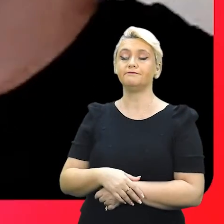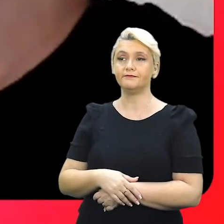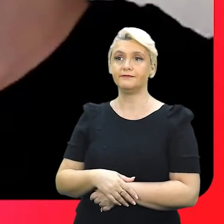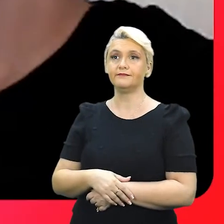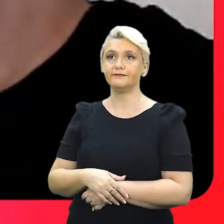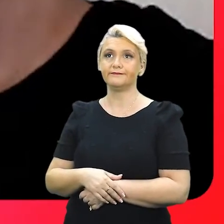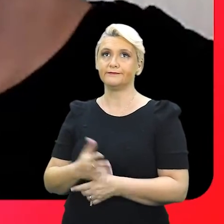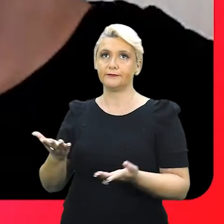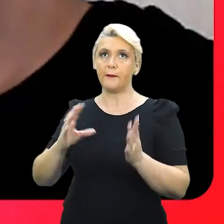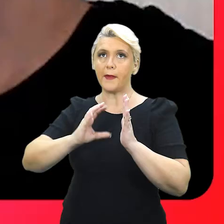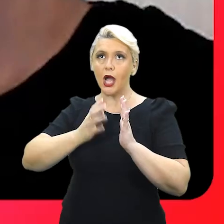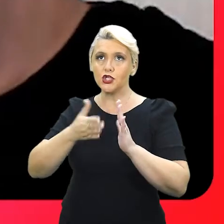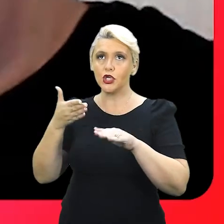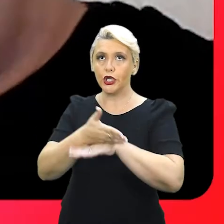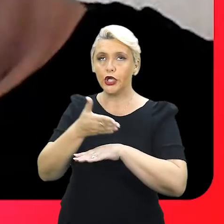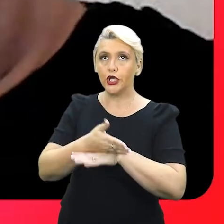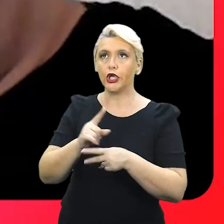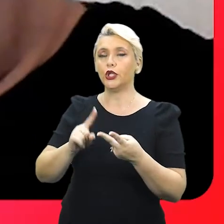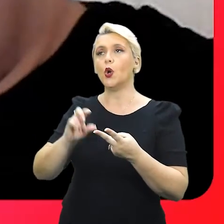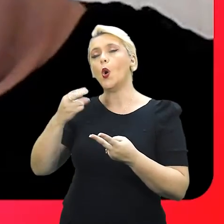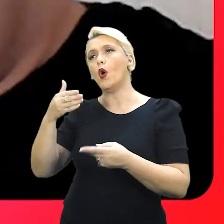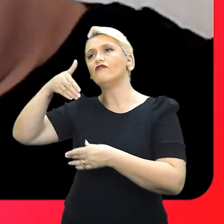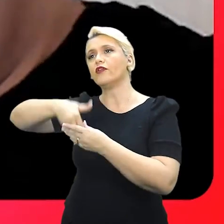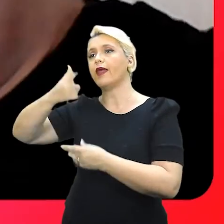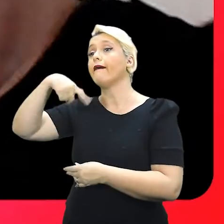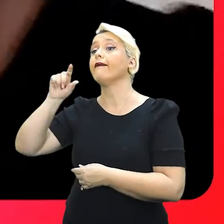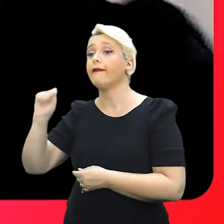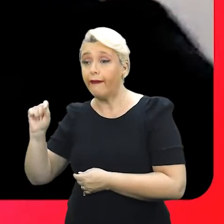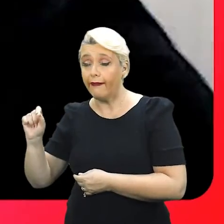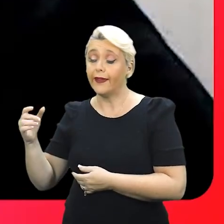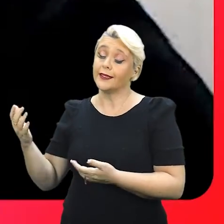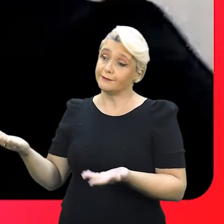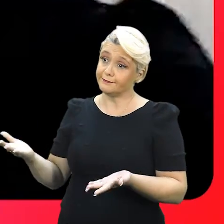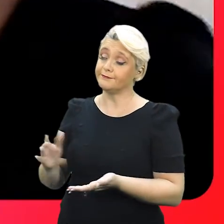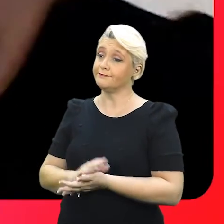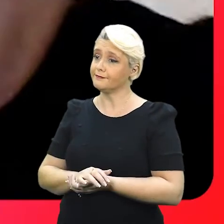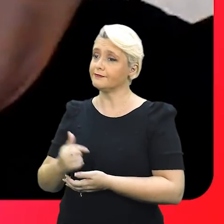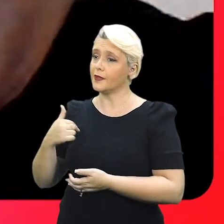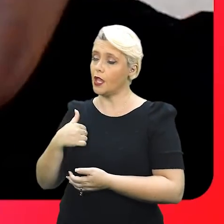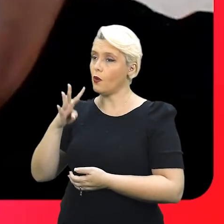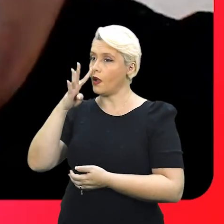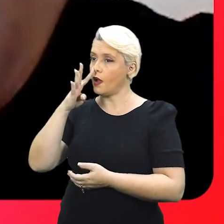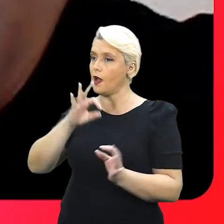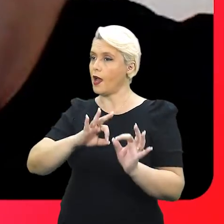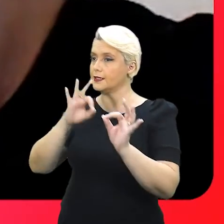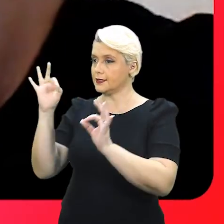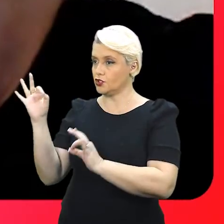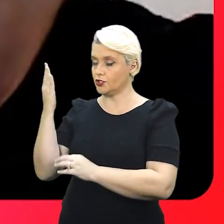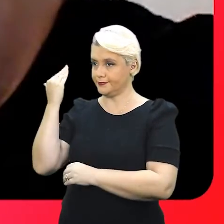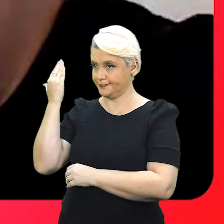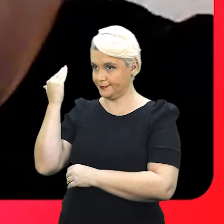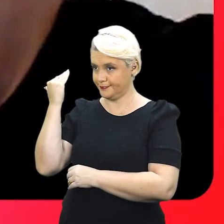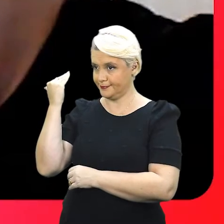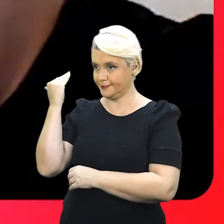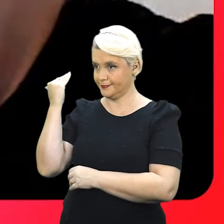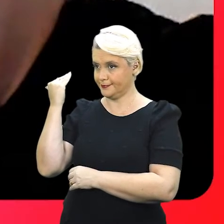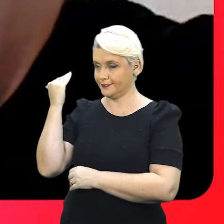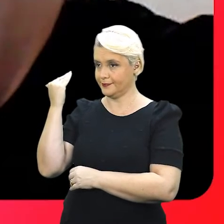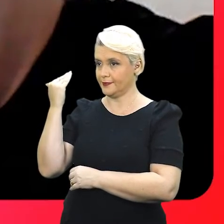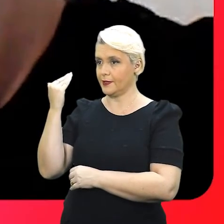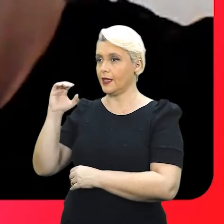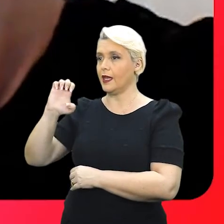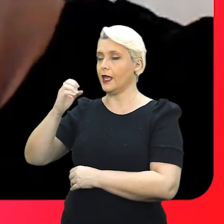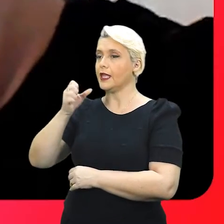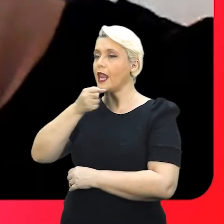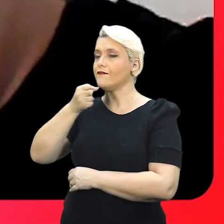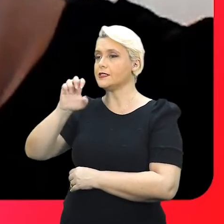de que partido ou em quem vai votar. Eu assisti recentemente uma entrevista com o ex-presidente